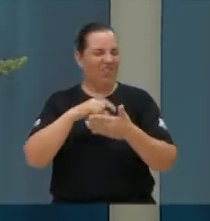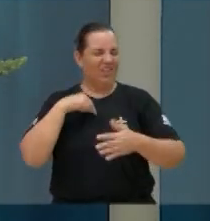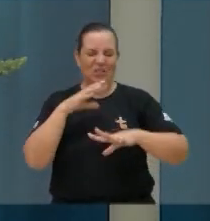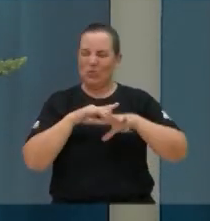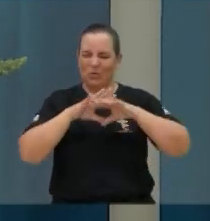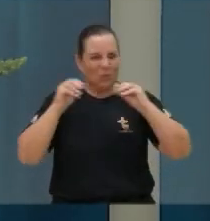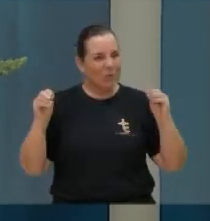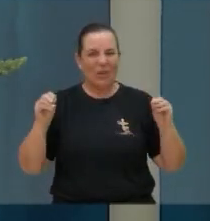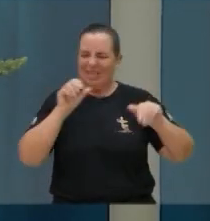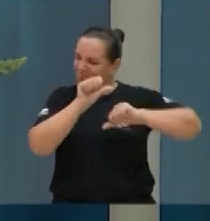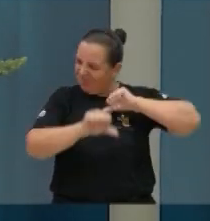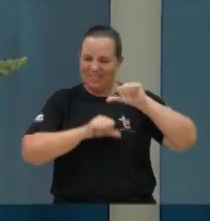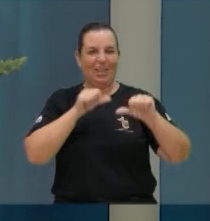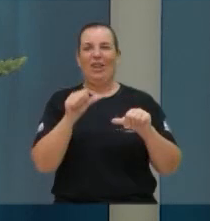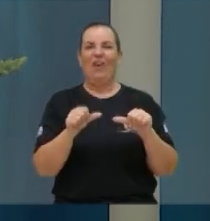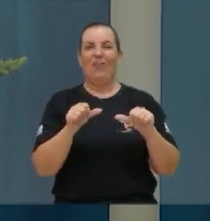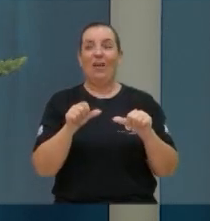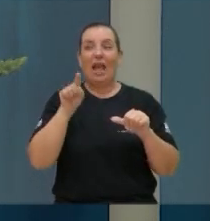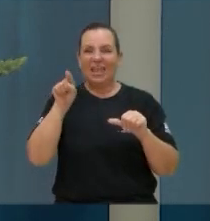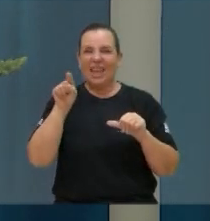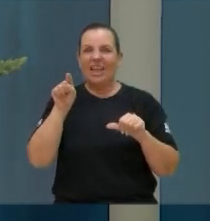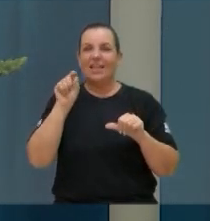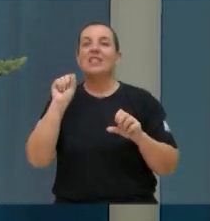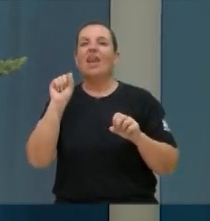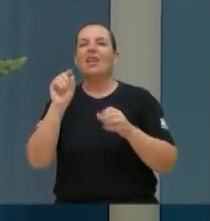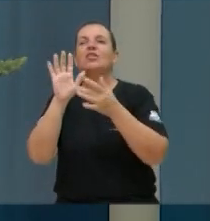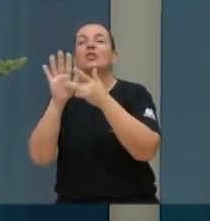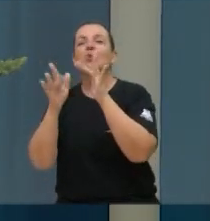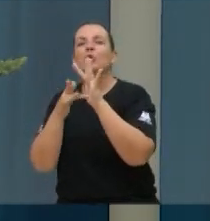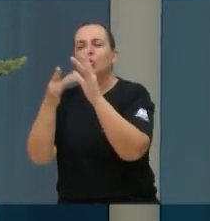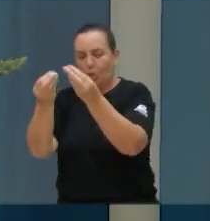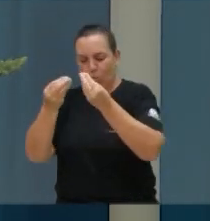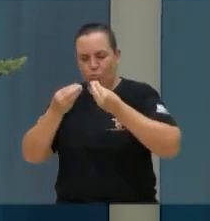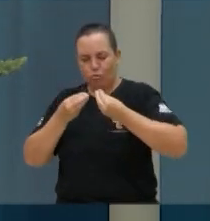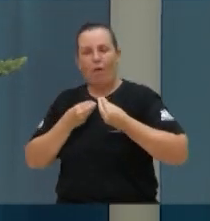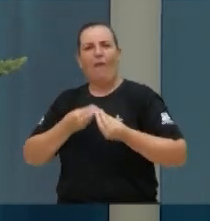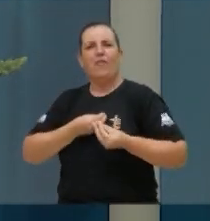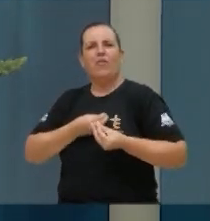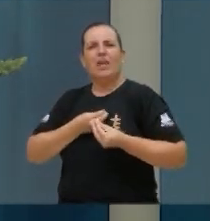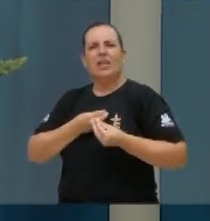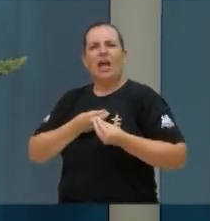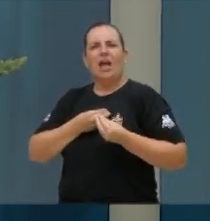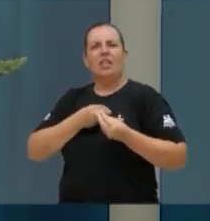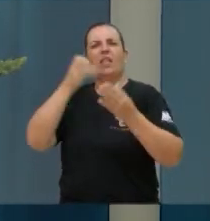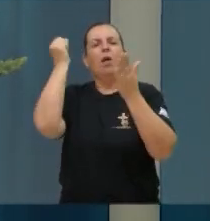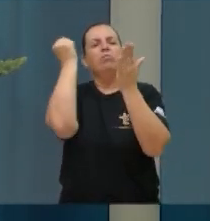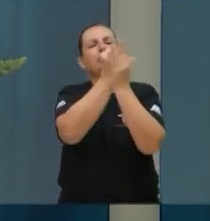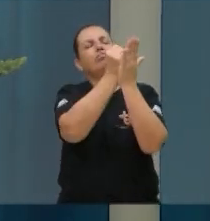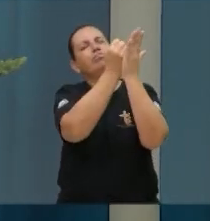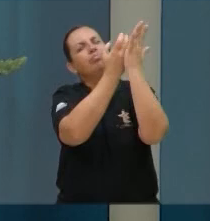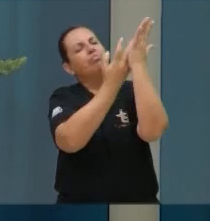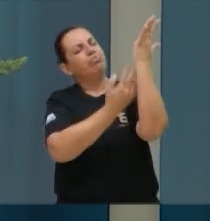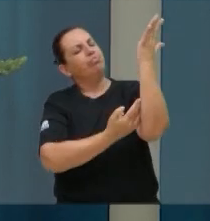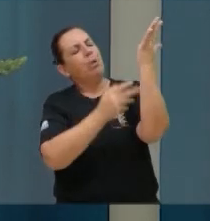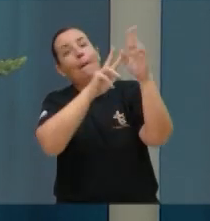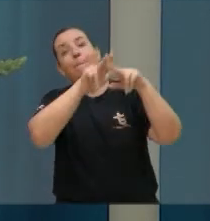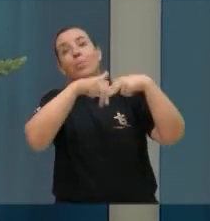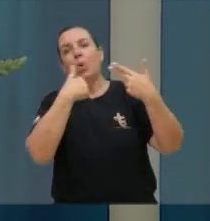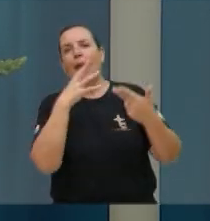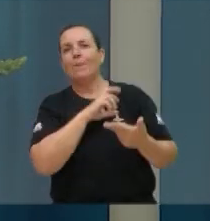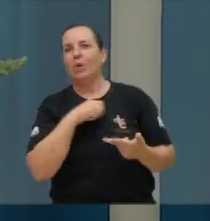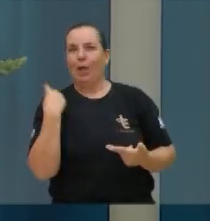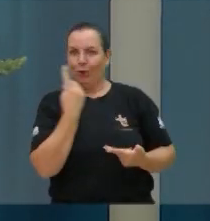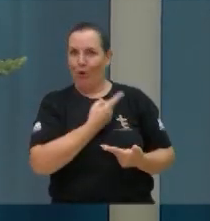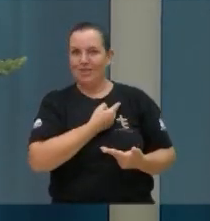nos renova, aquele que já doou a sua vida, já derramou o seu sangue por nós na cruz. É hoje